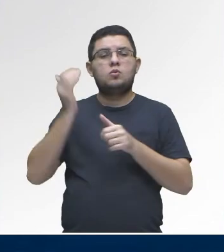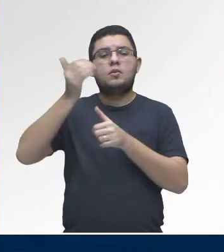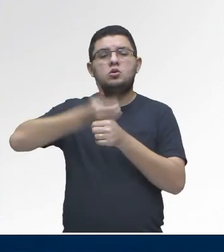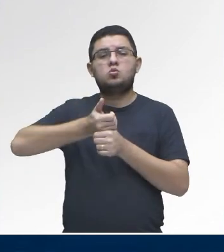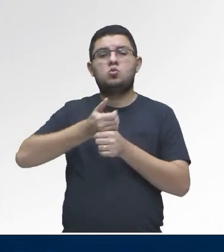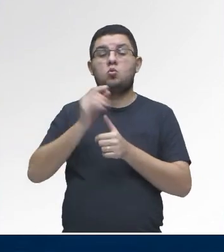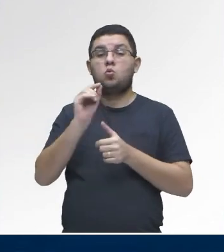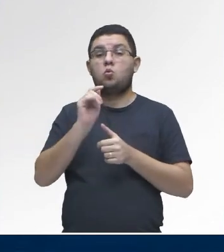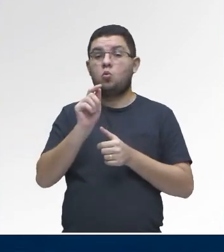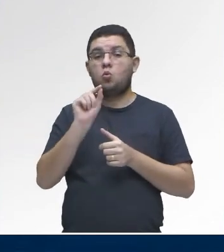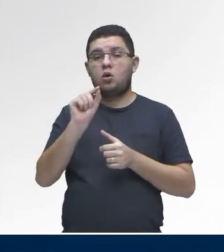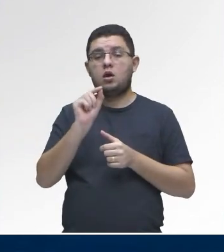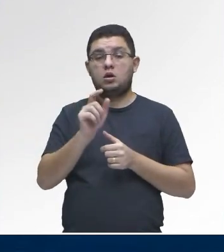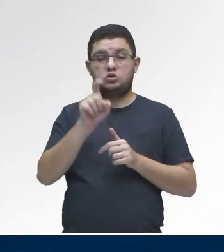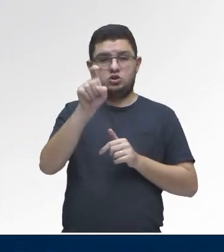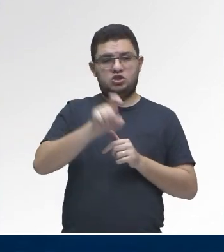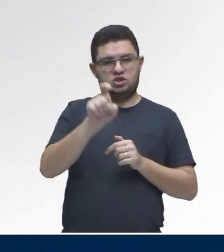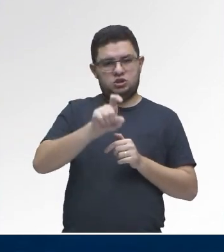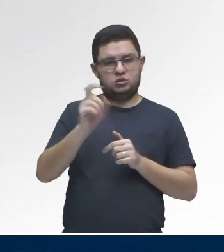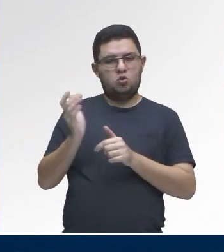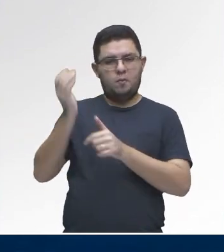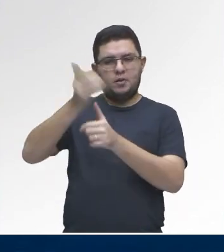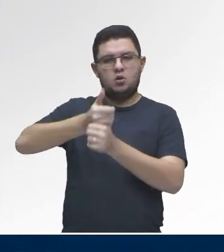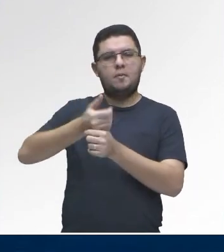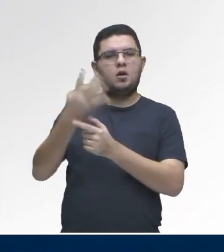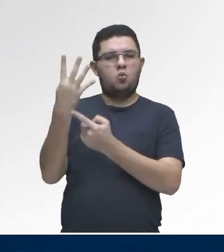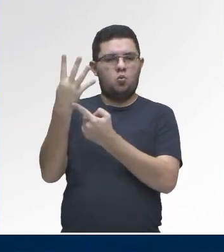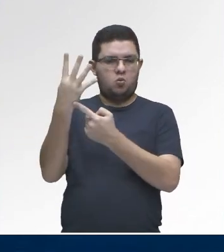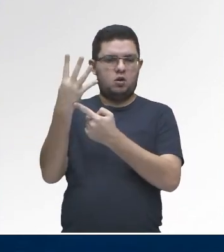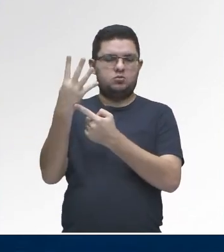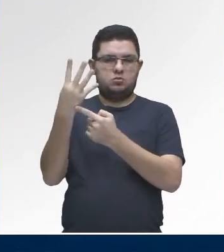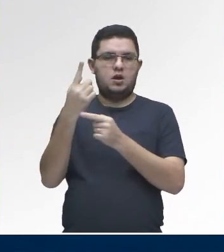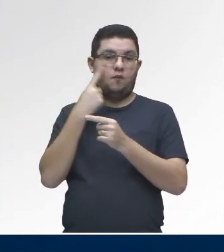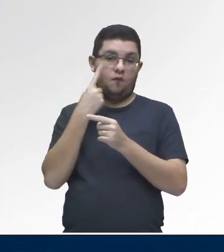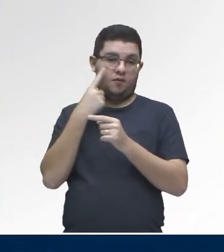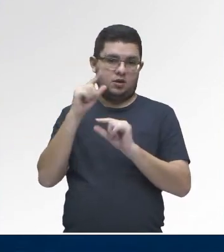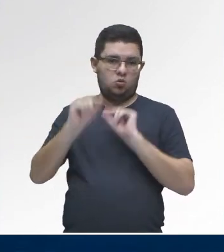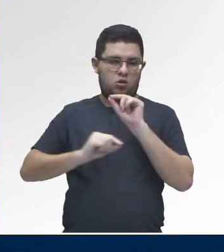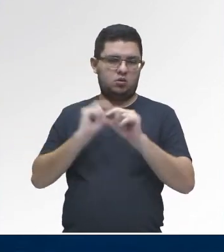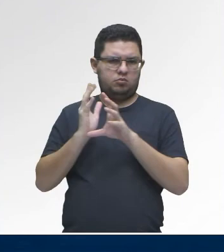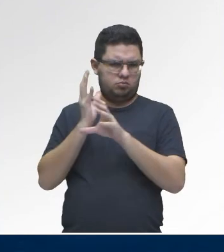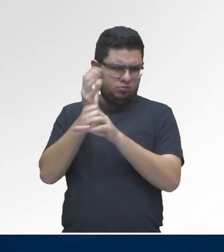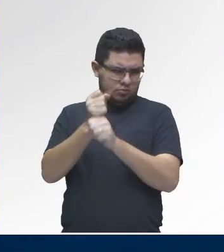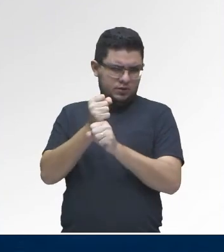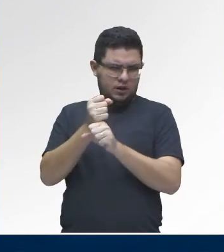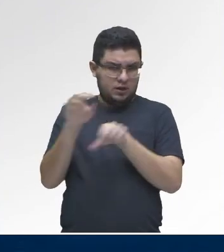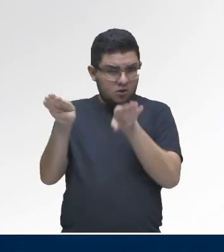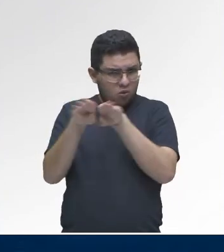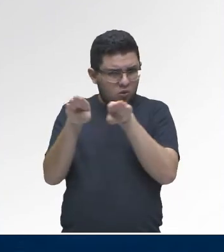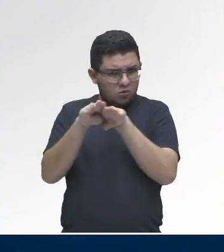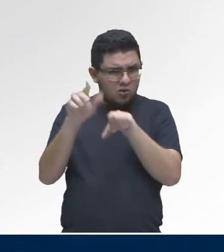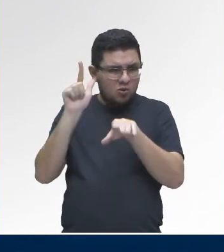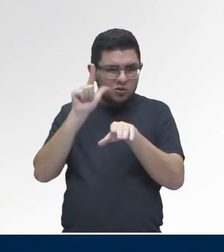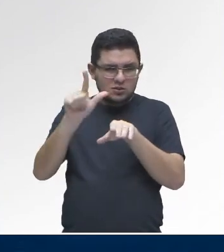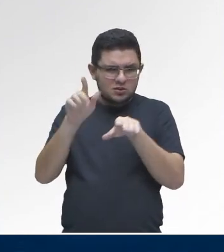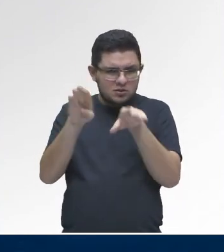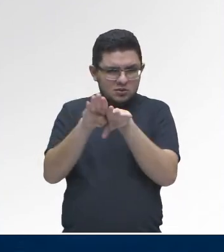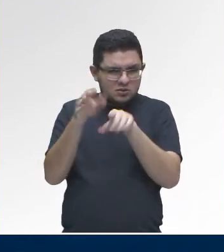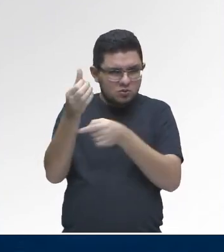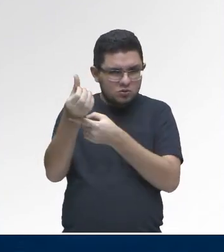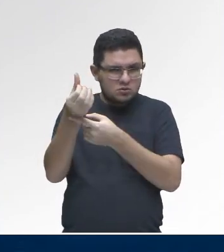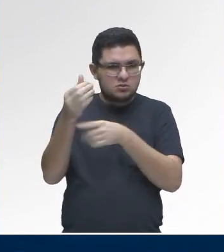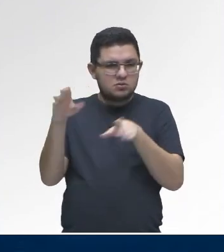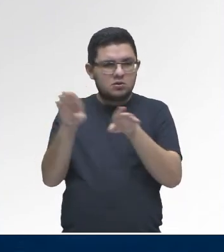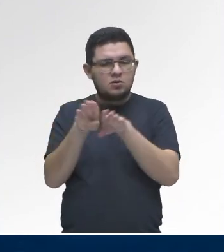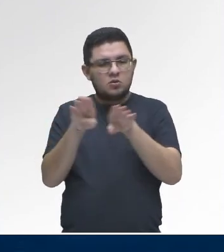substituir esse número que estão me dando aí, que é o 4, no lugar do x, olha só,